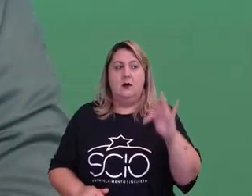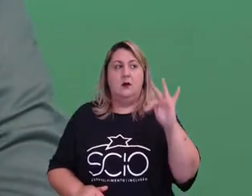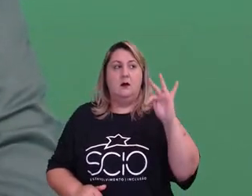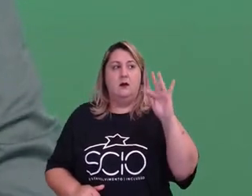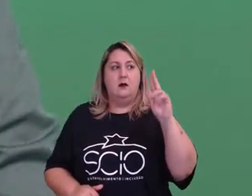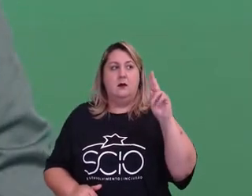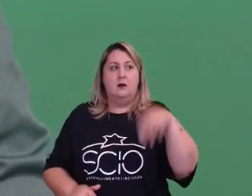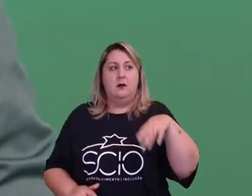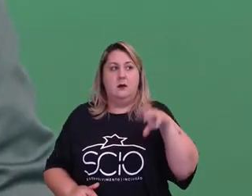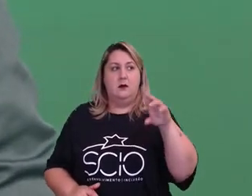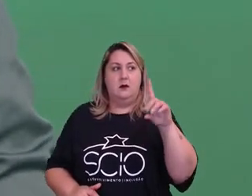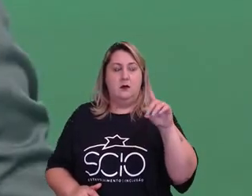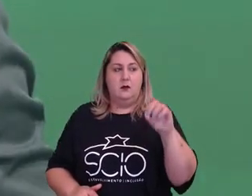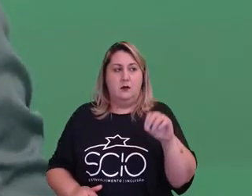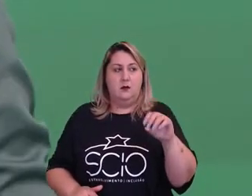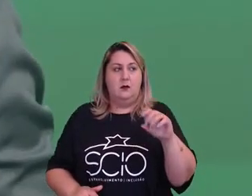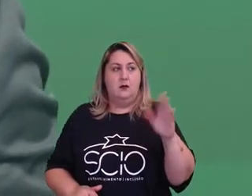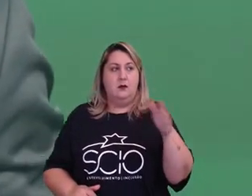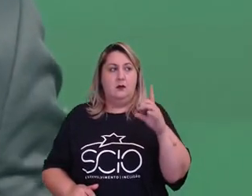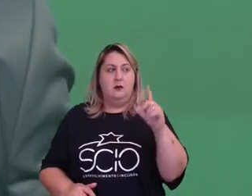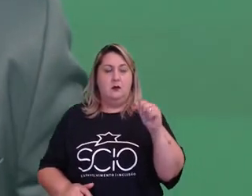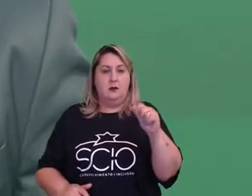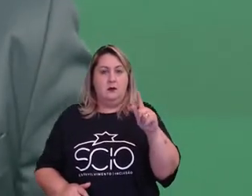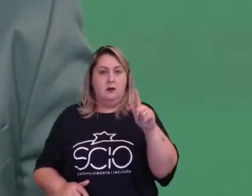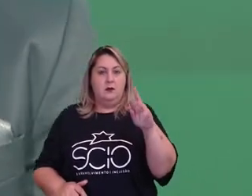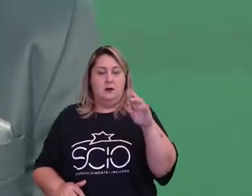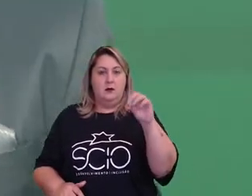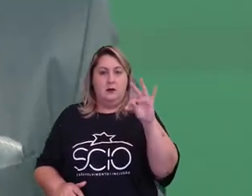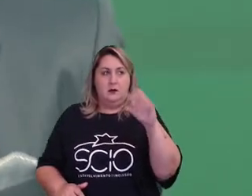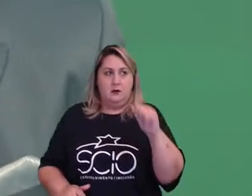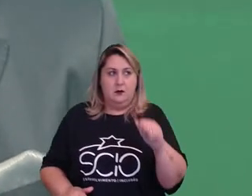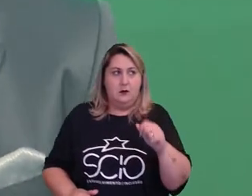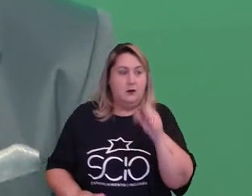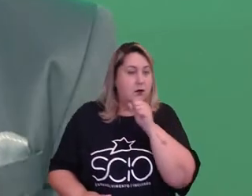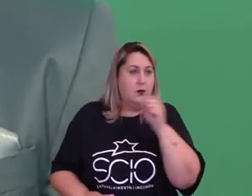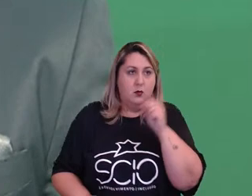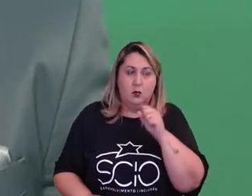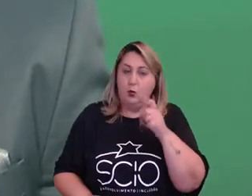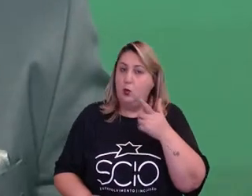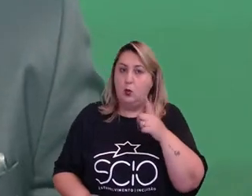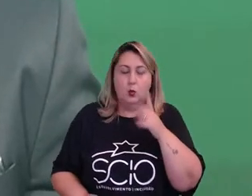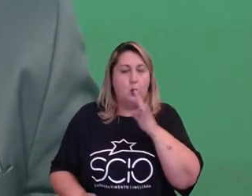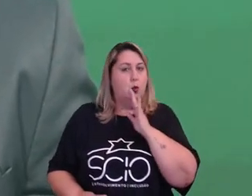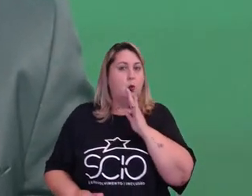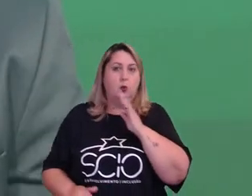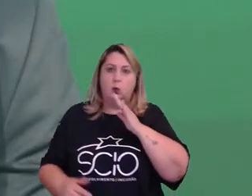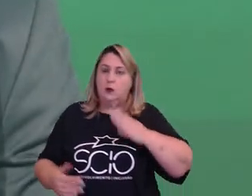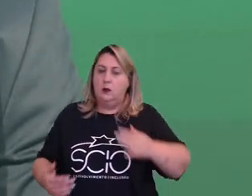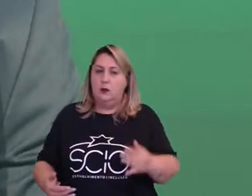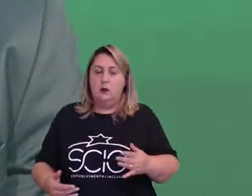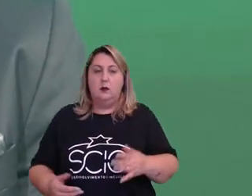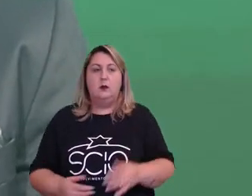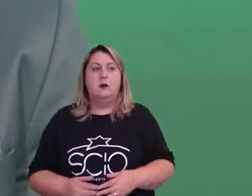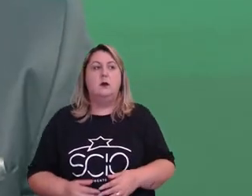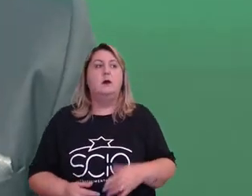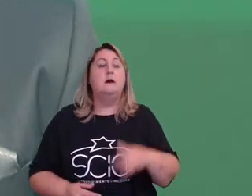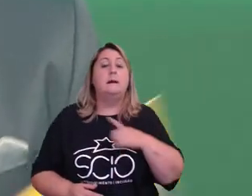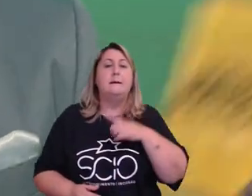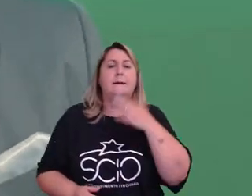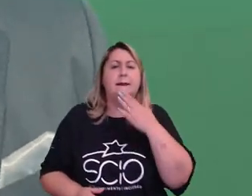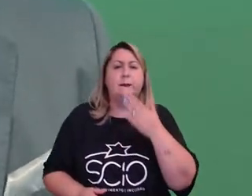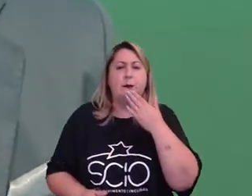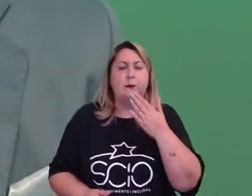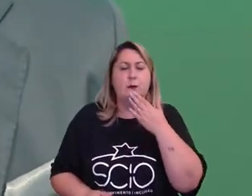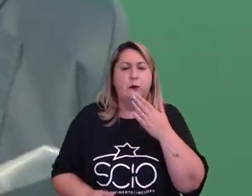Grota. O Fundo da Grota aqui pra gente funciona assim, ó. A gente não cantava, não tava no repertório do Roger, mas ela foi tão